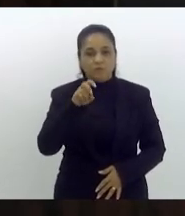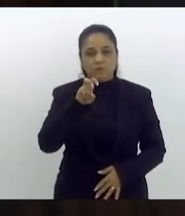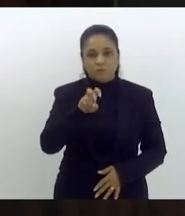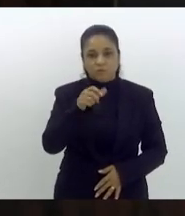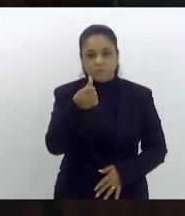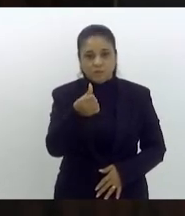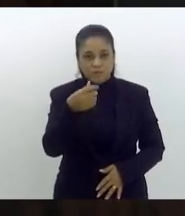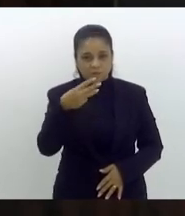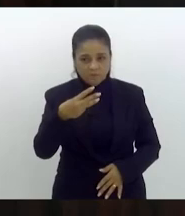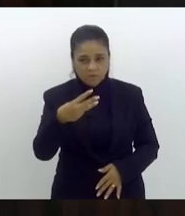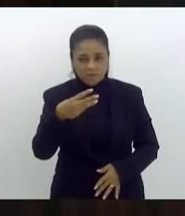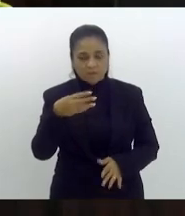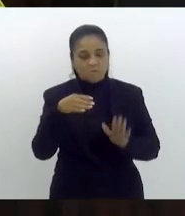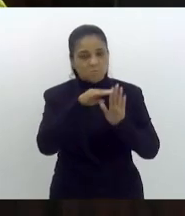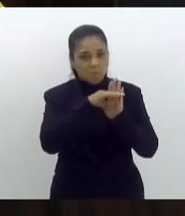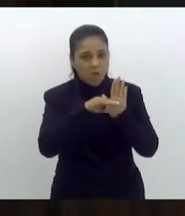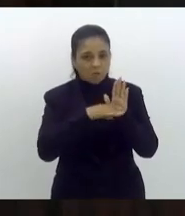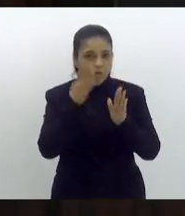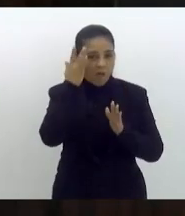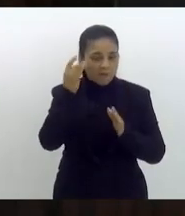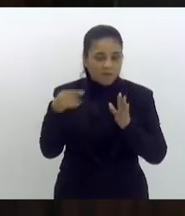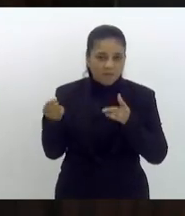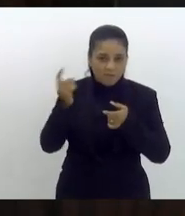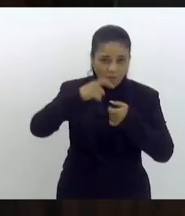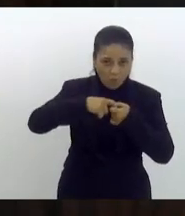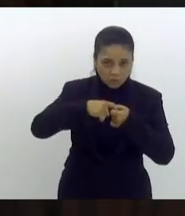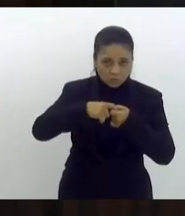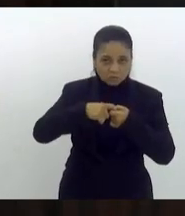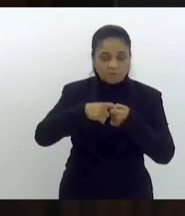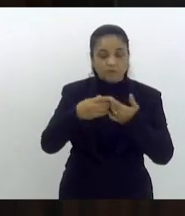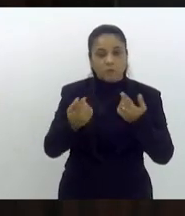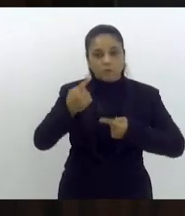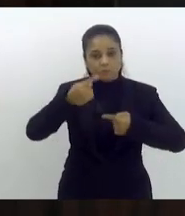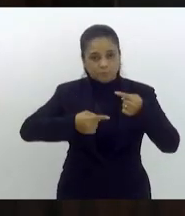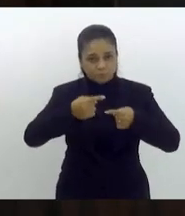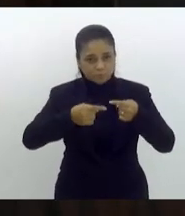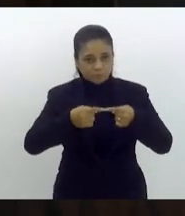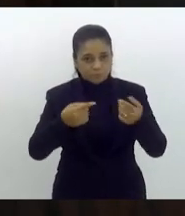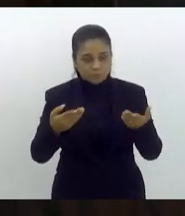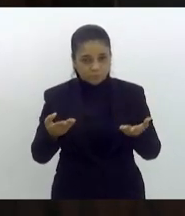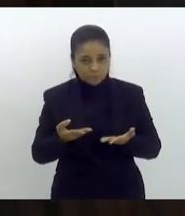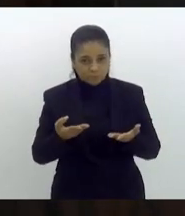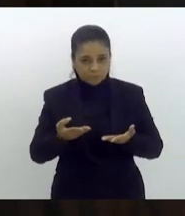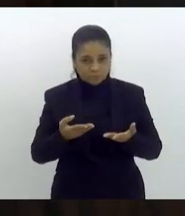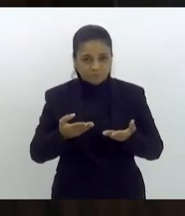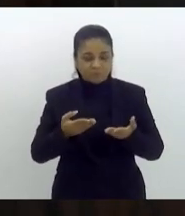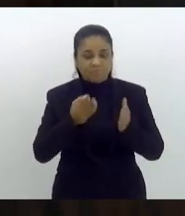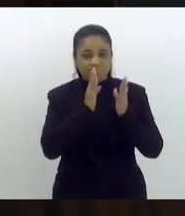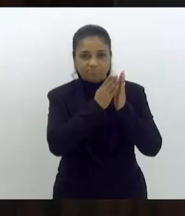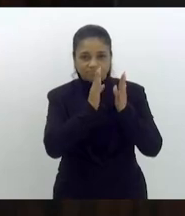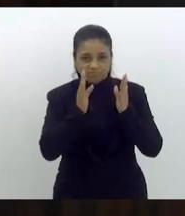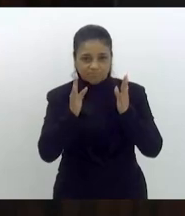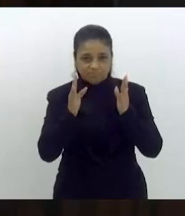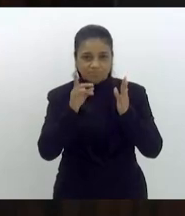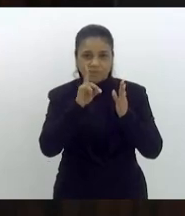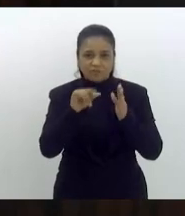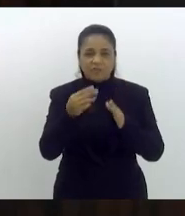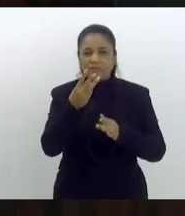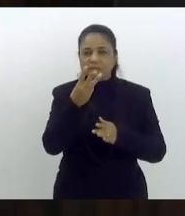pauta retornará na pauta de amanhã nada mais a venda tratar na hora do dia ainda resta